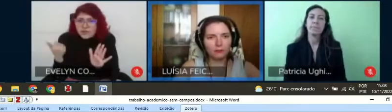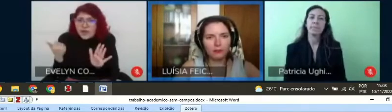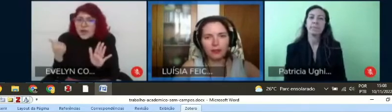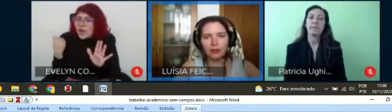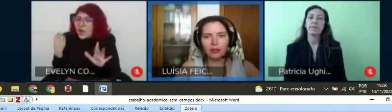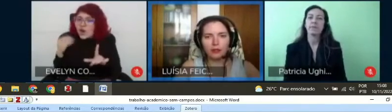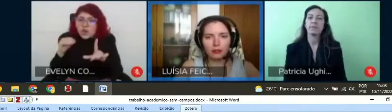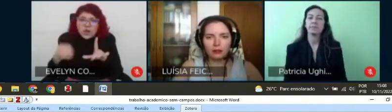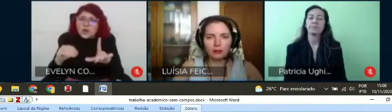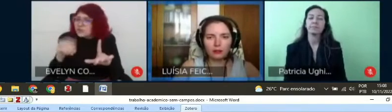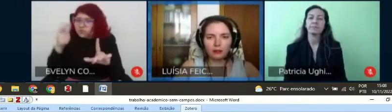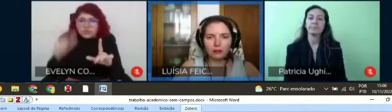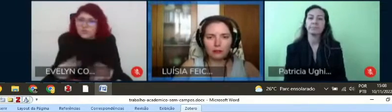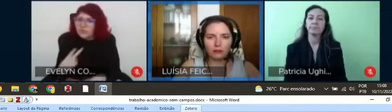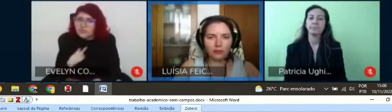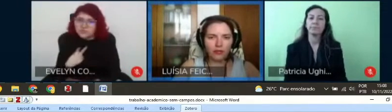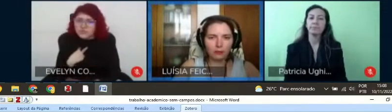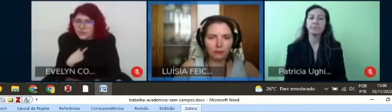a versão